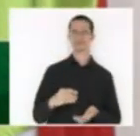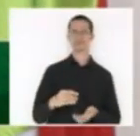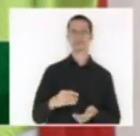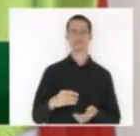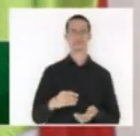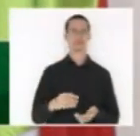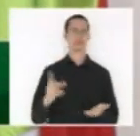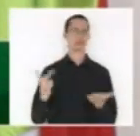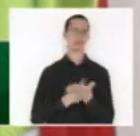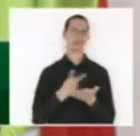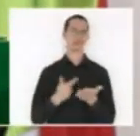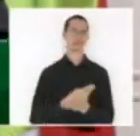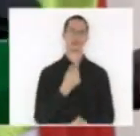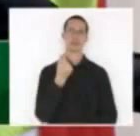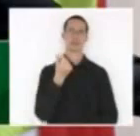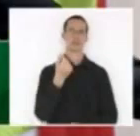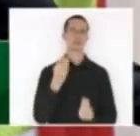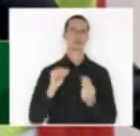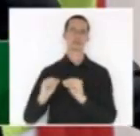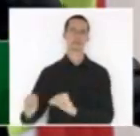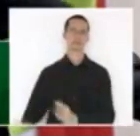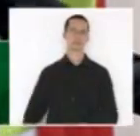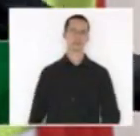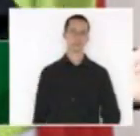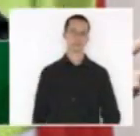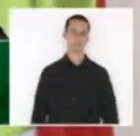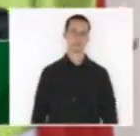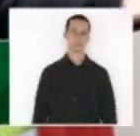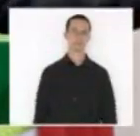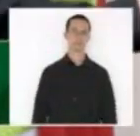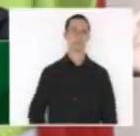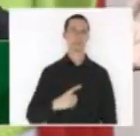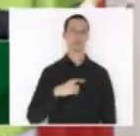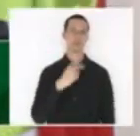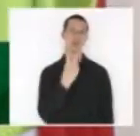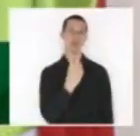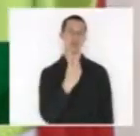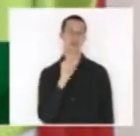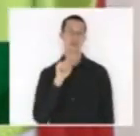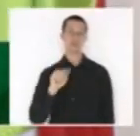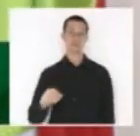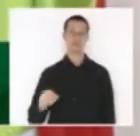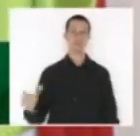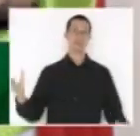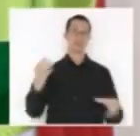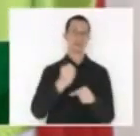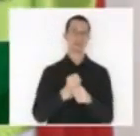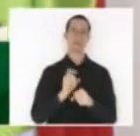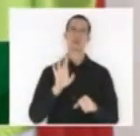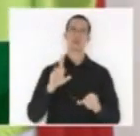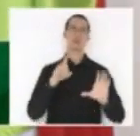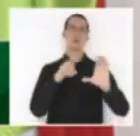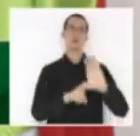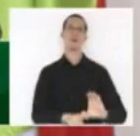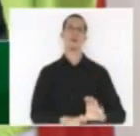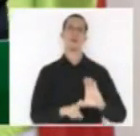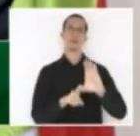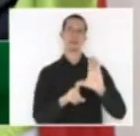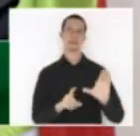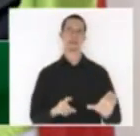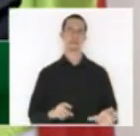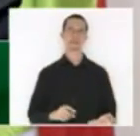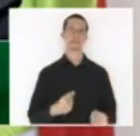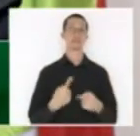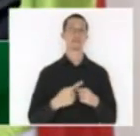recurso público. Claro, tem 2.000 lá que são cabos eleitorais que não querem ir